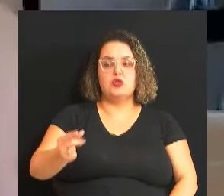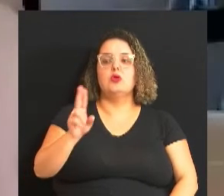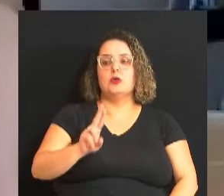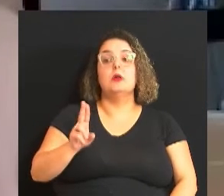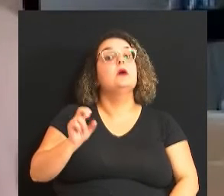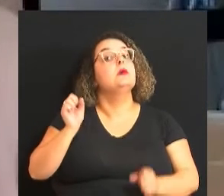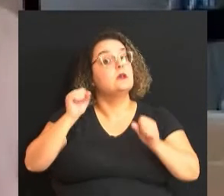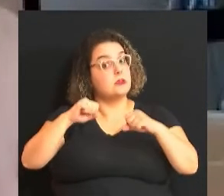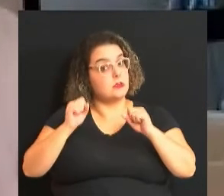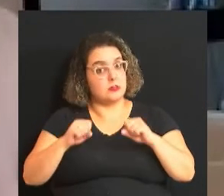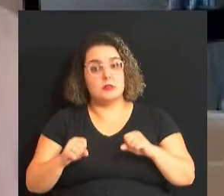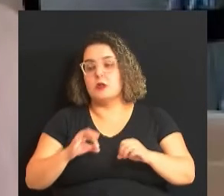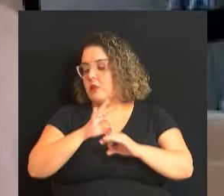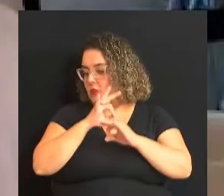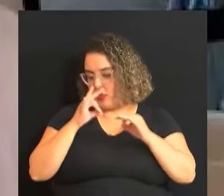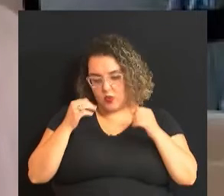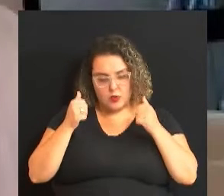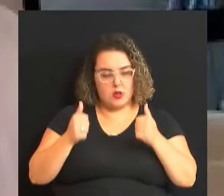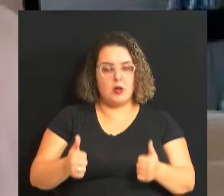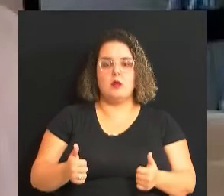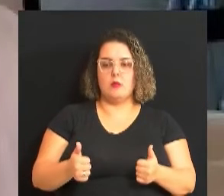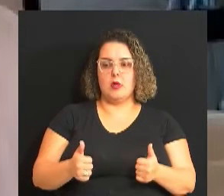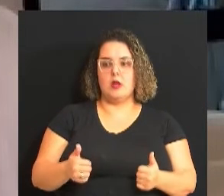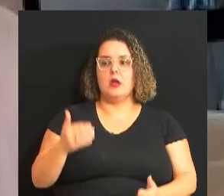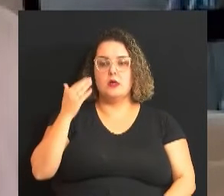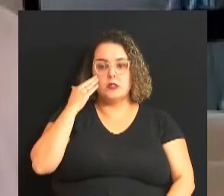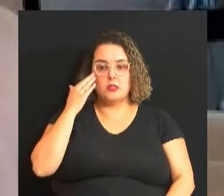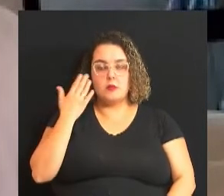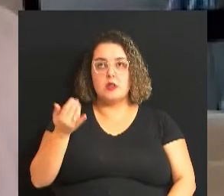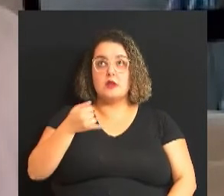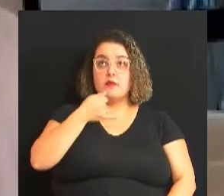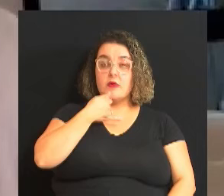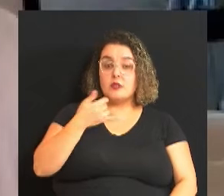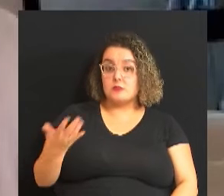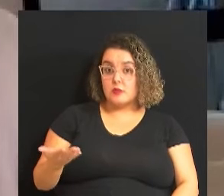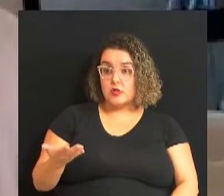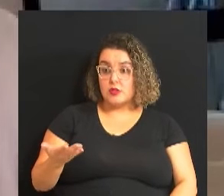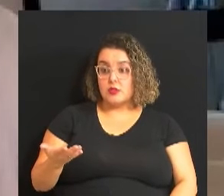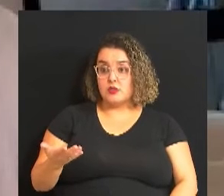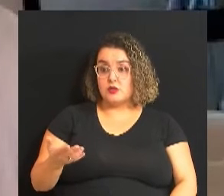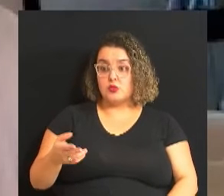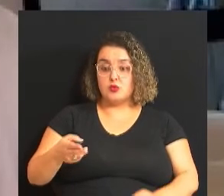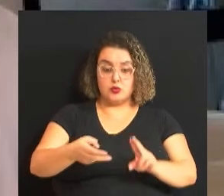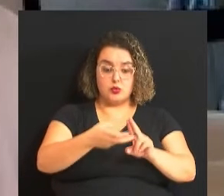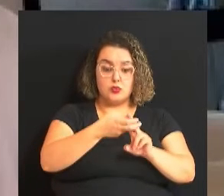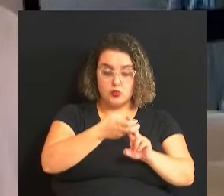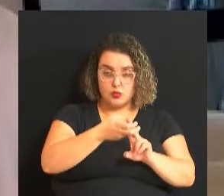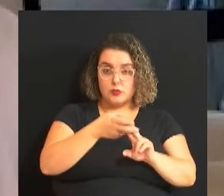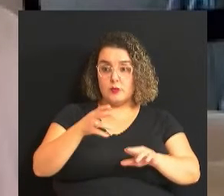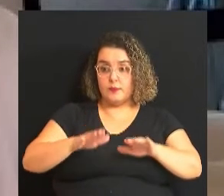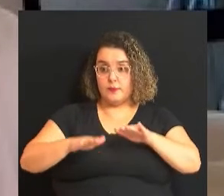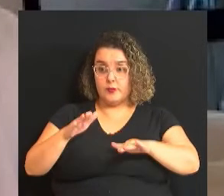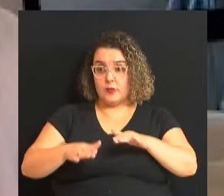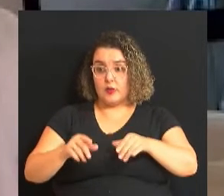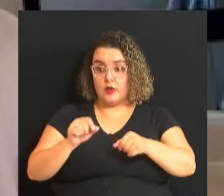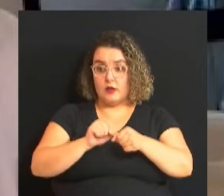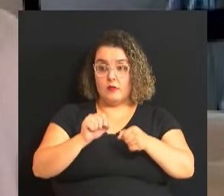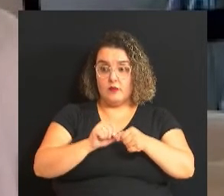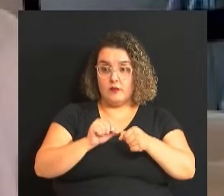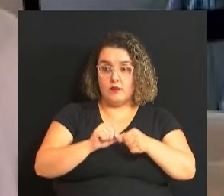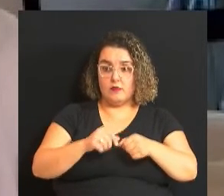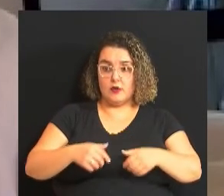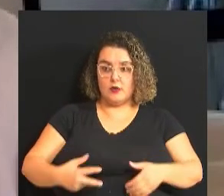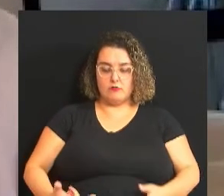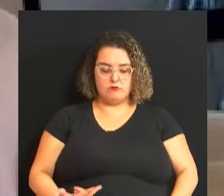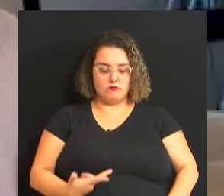Sim, é perfeitamente possível. Você sabe que, infelizmente, no SUS, às vezes a pessoa faz uma grande